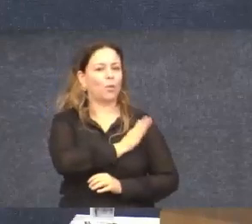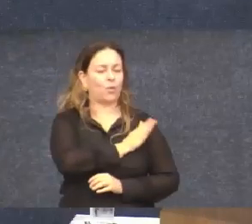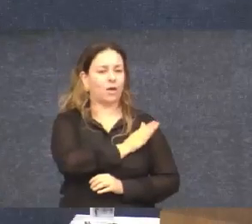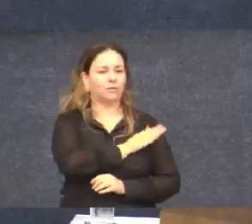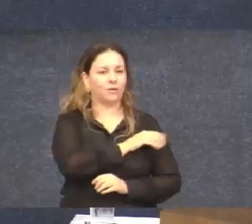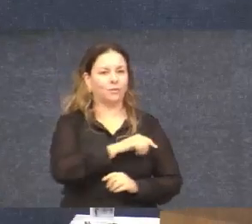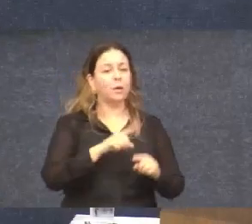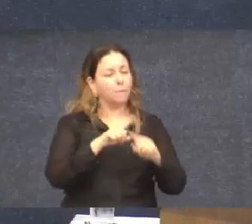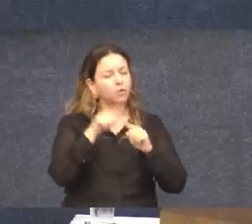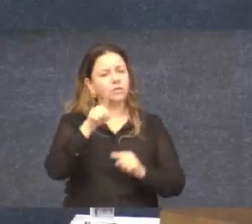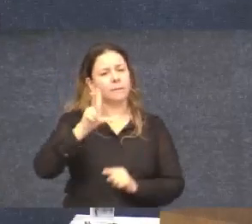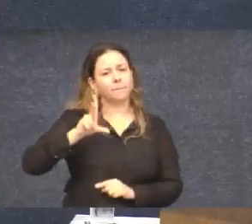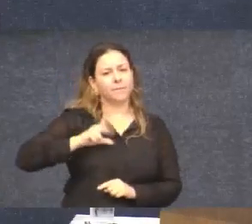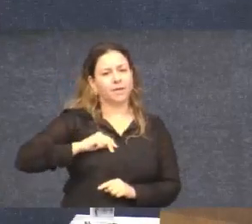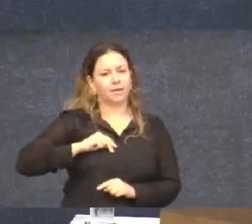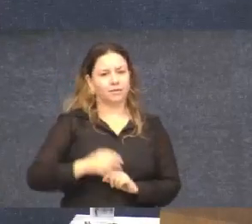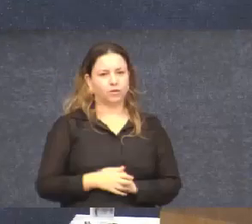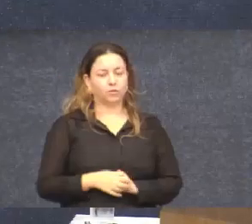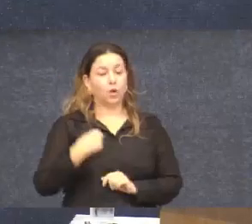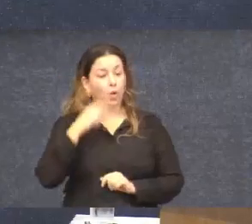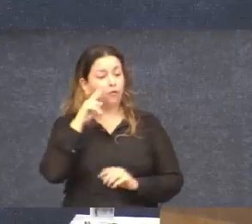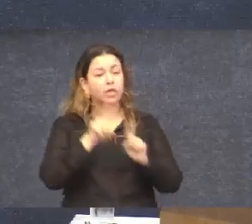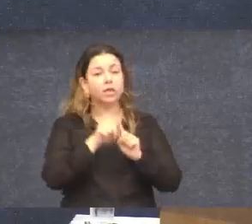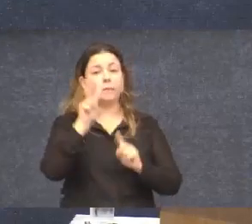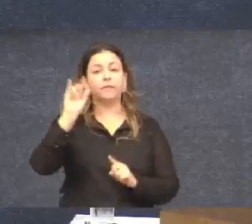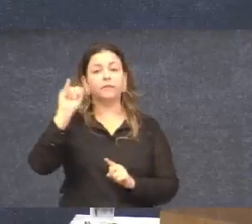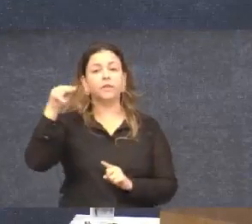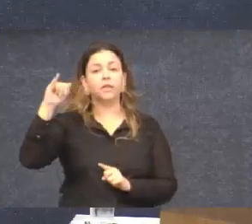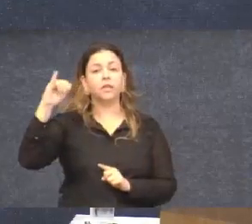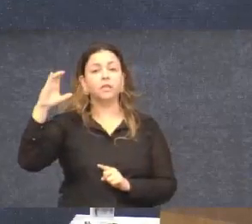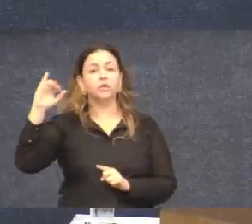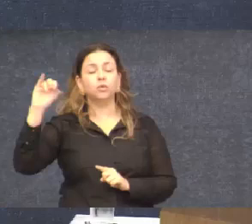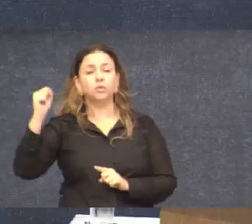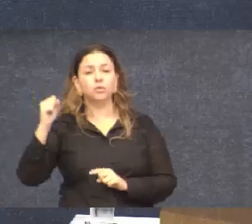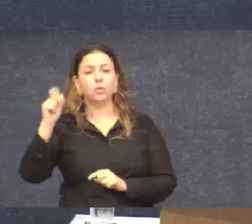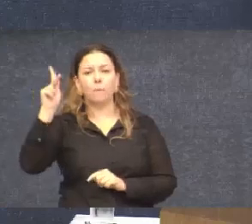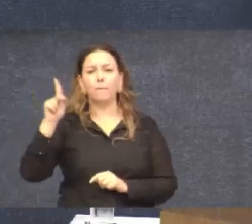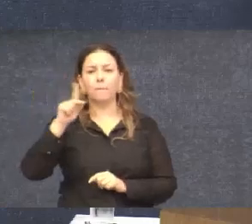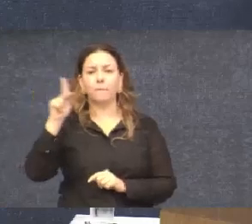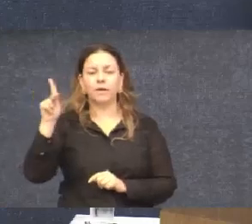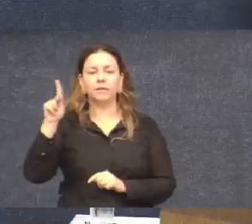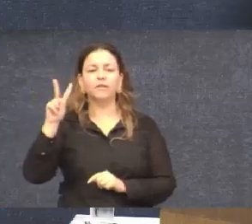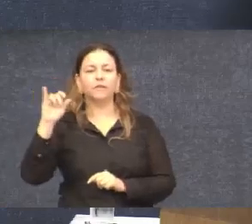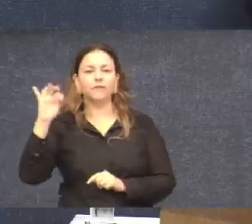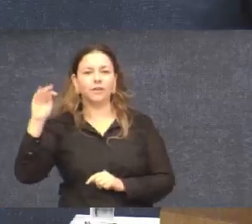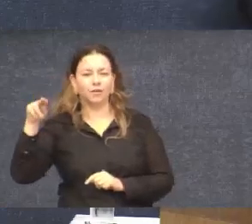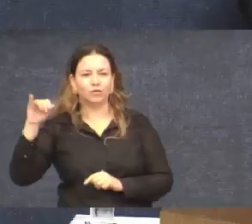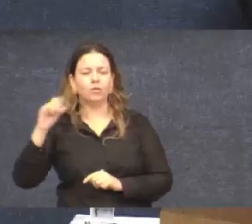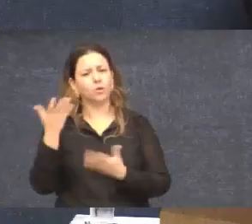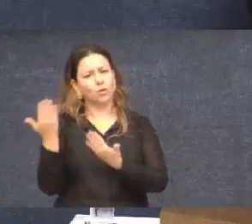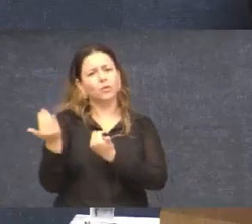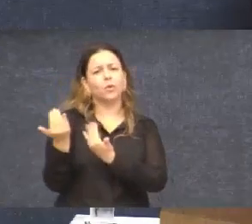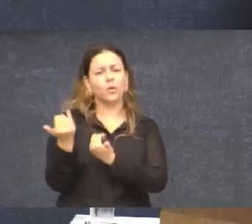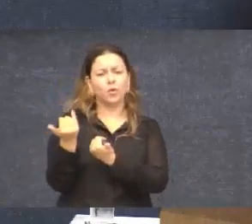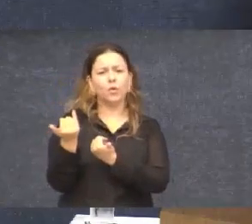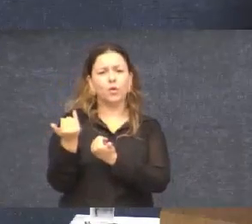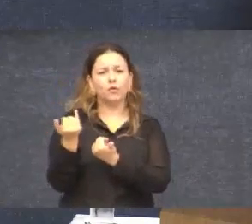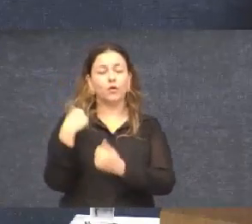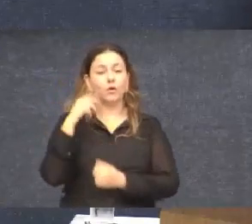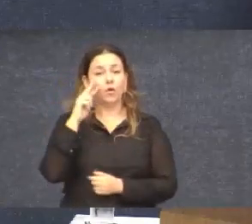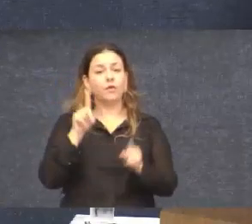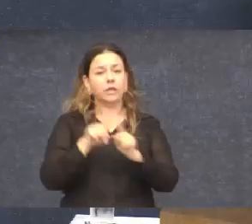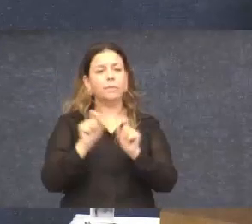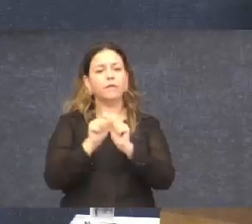é merecido. Eu vi aqui o Vinícius do Apostolado, o Padre Vitor, né, que é um jovem tão novo, e aí